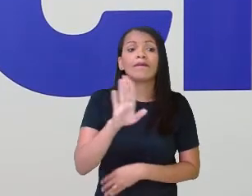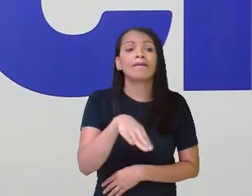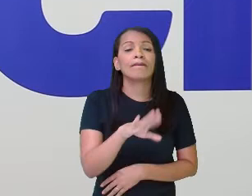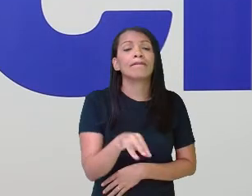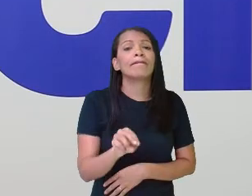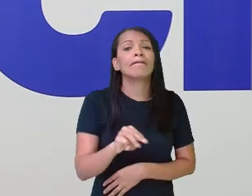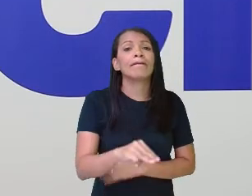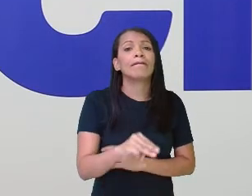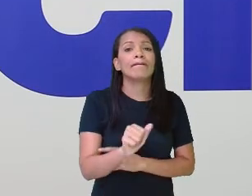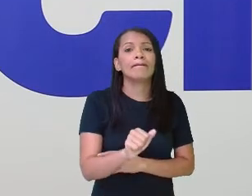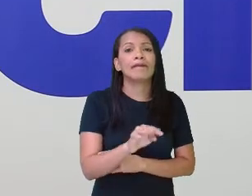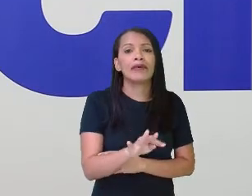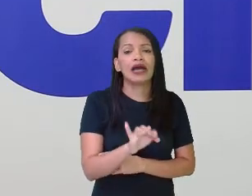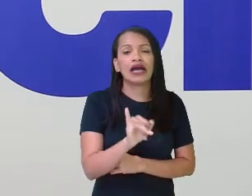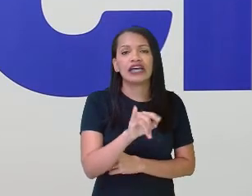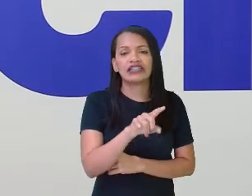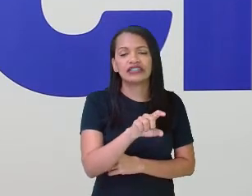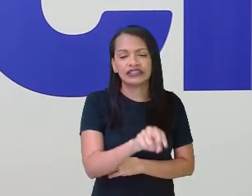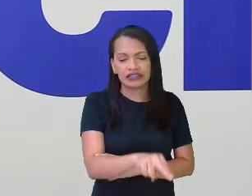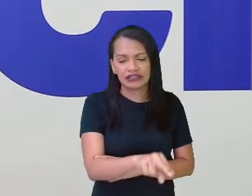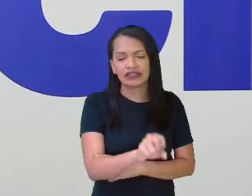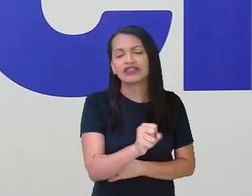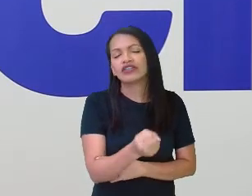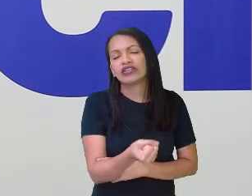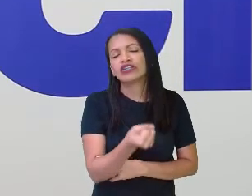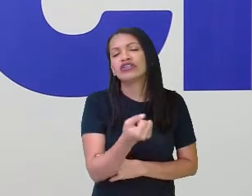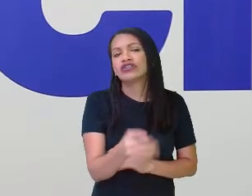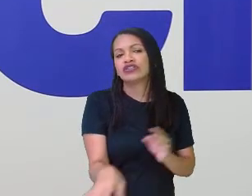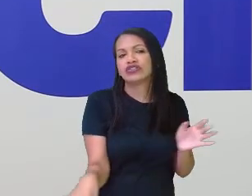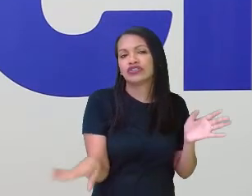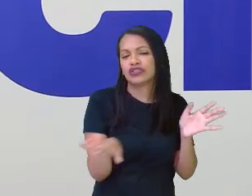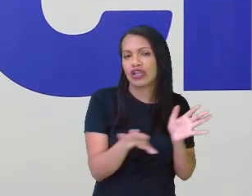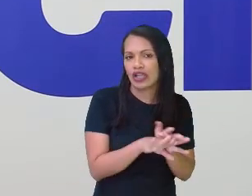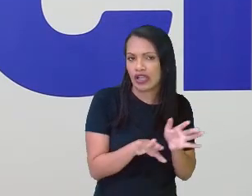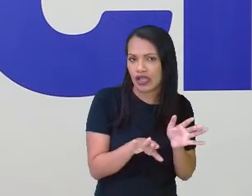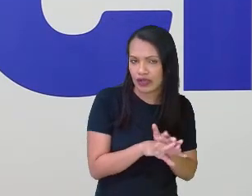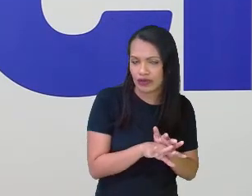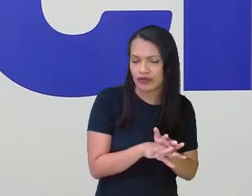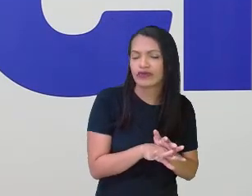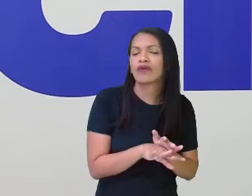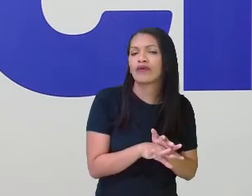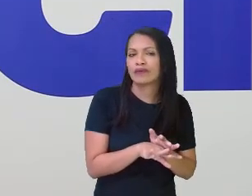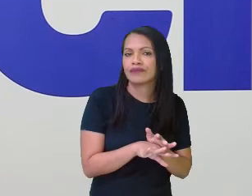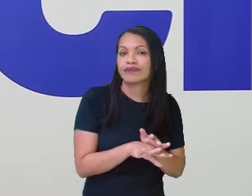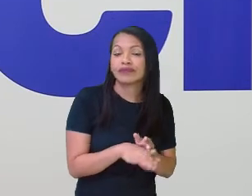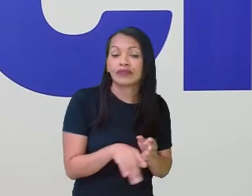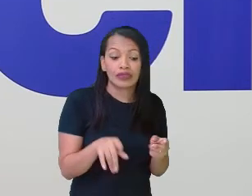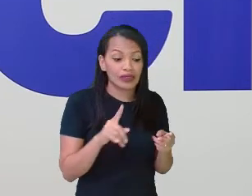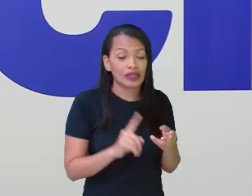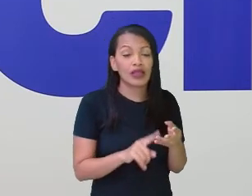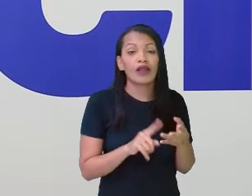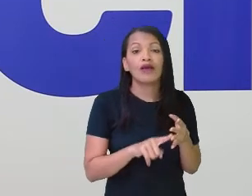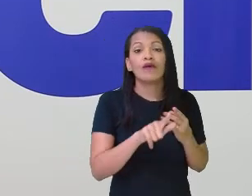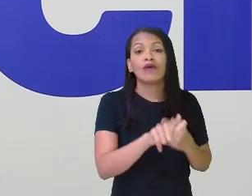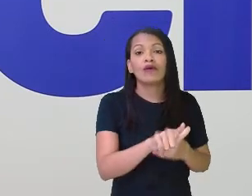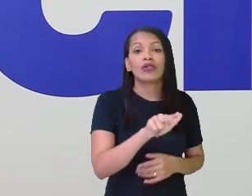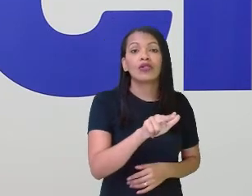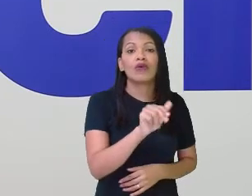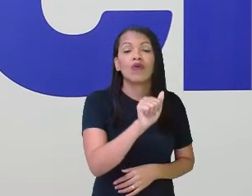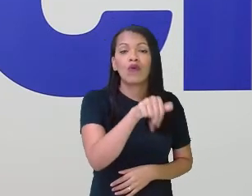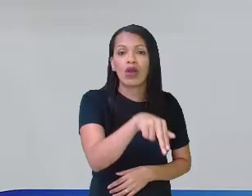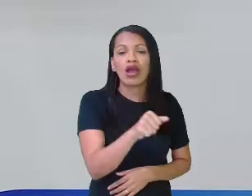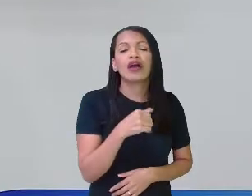Galera, olha aí. Luan disse que prefere pão com requeijão. Eita, eu amo. A Amanda já está disposta, ela prefere